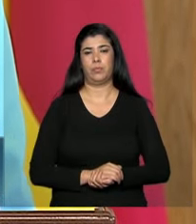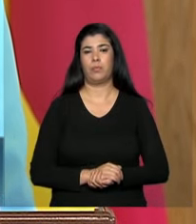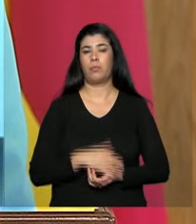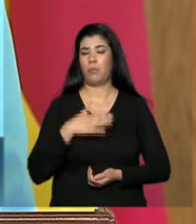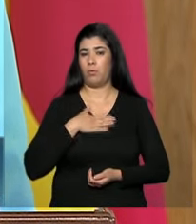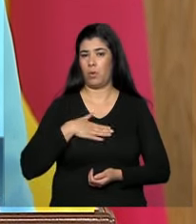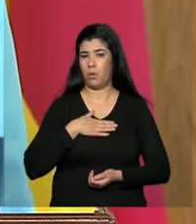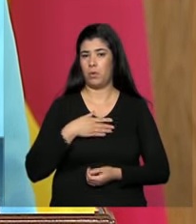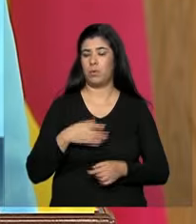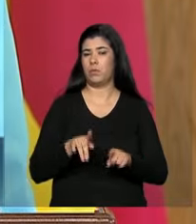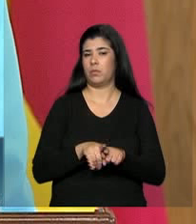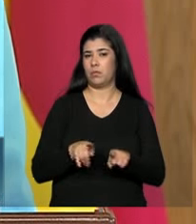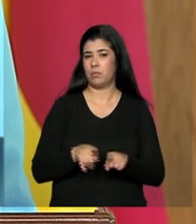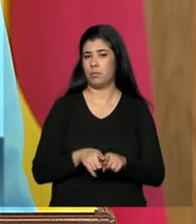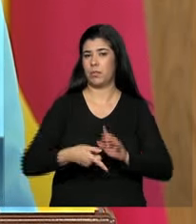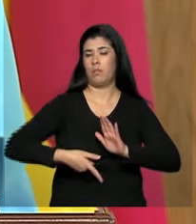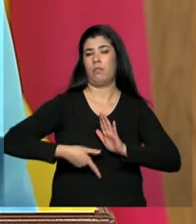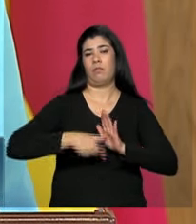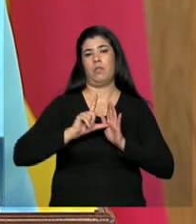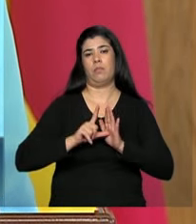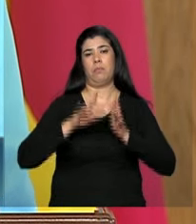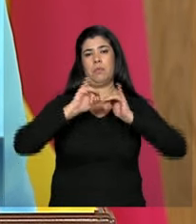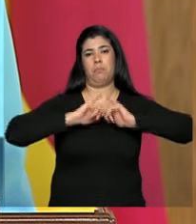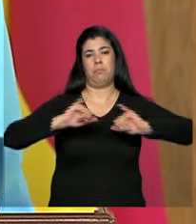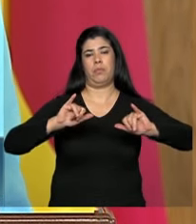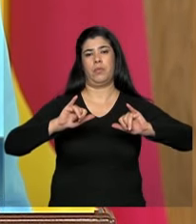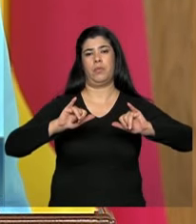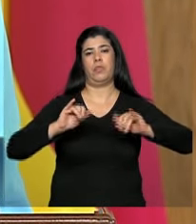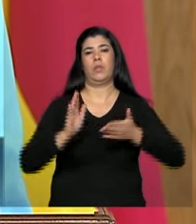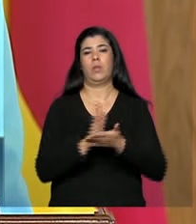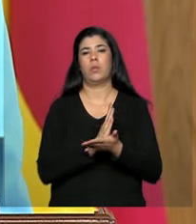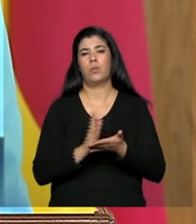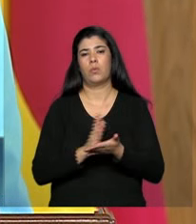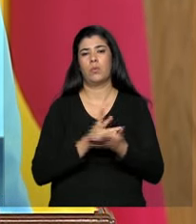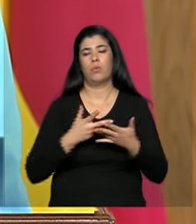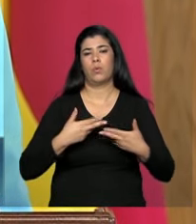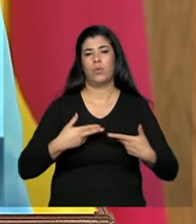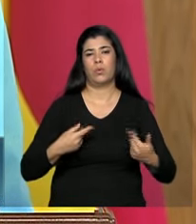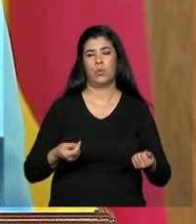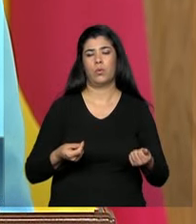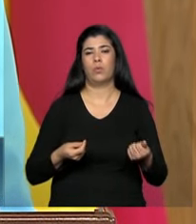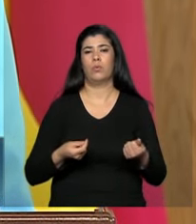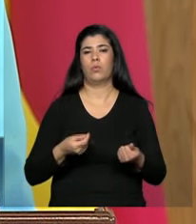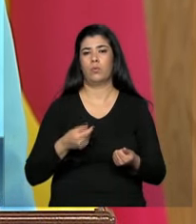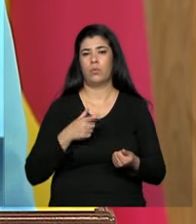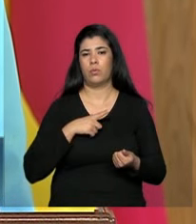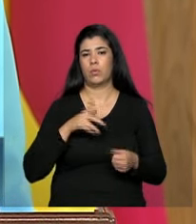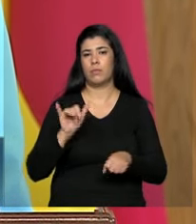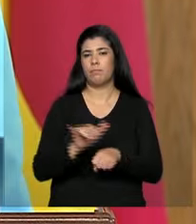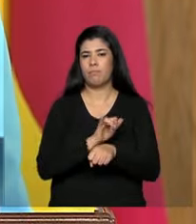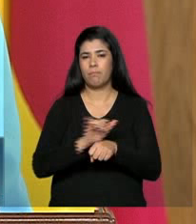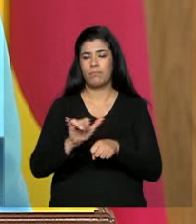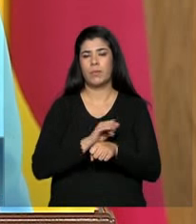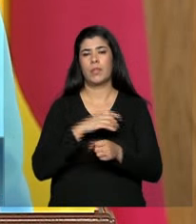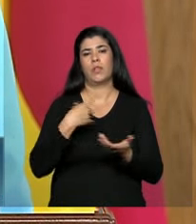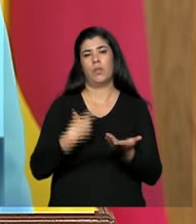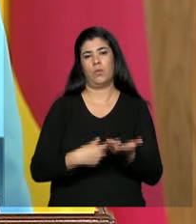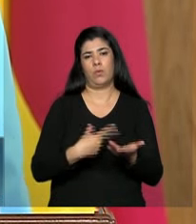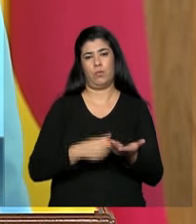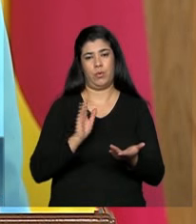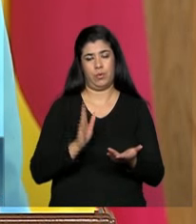Gostaria de antecipar aqui algumas das nossas medidas e